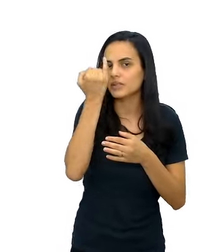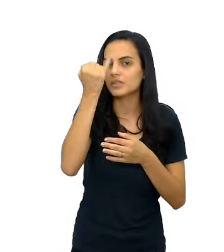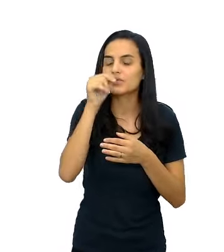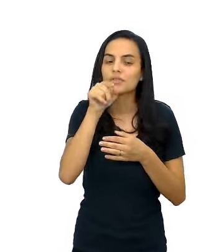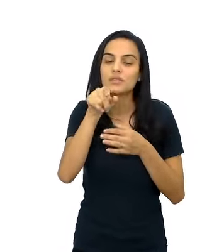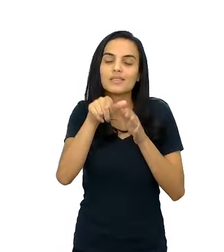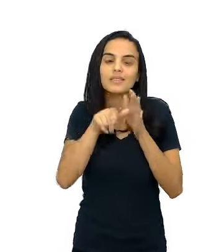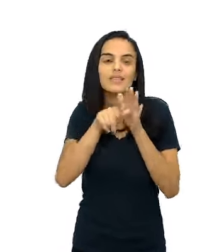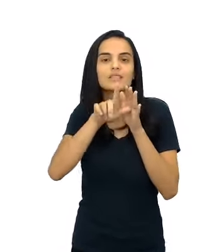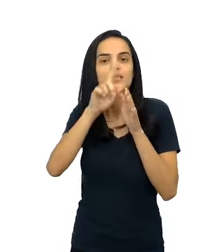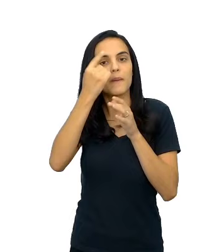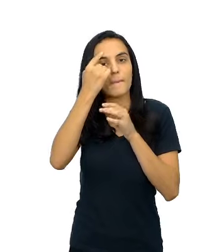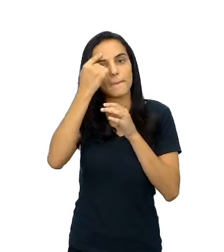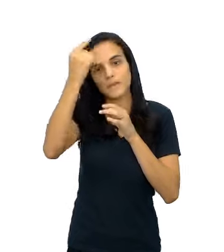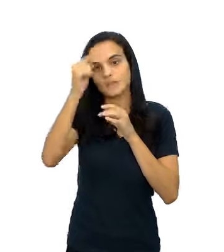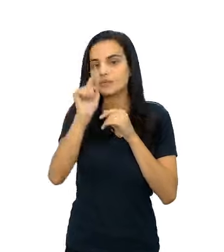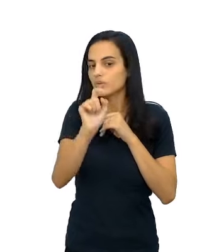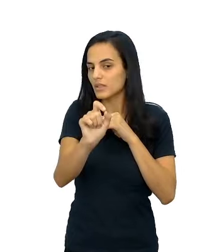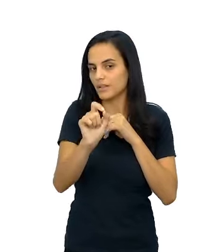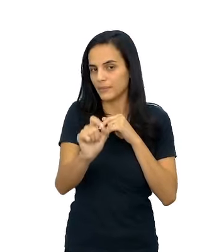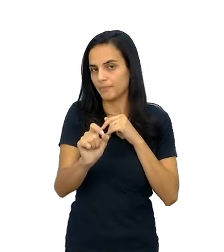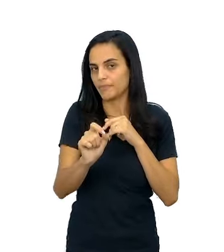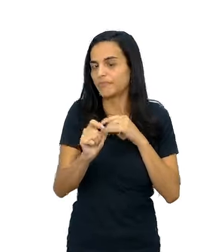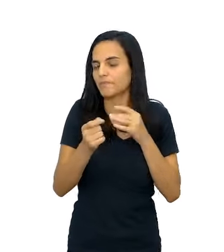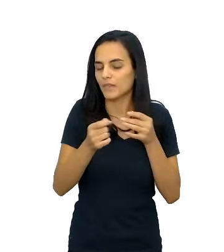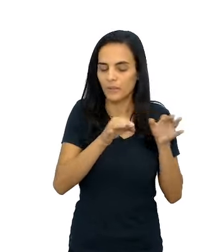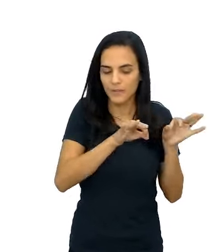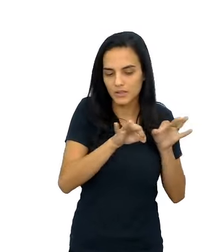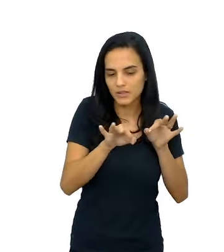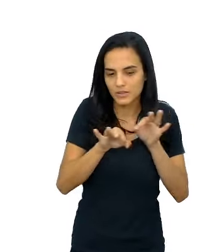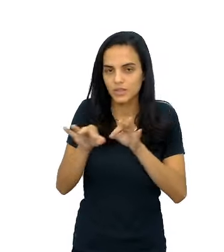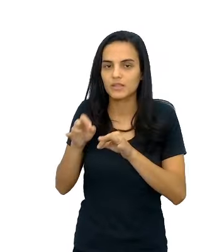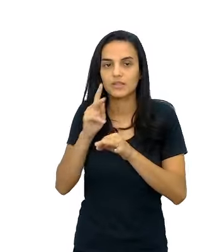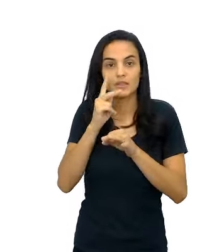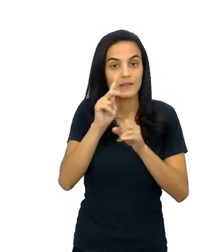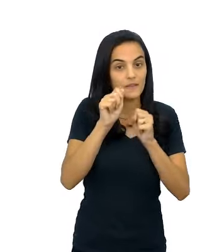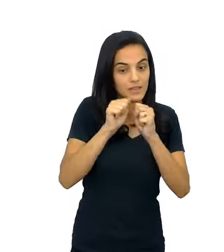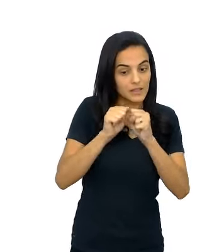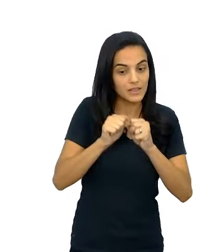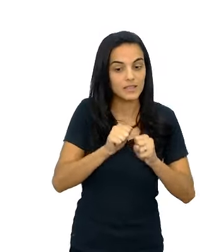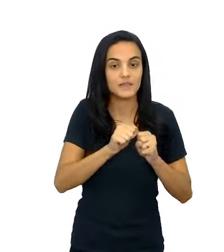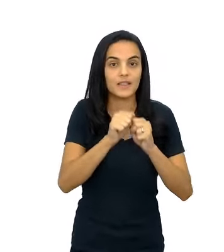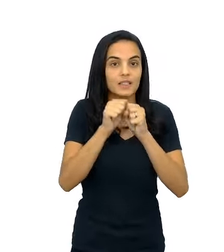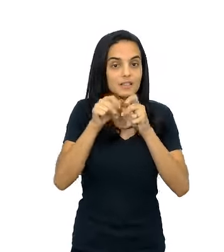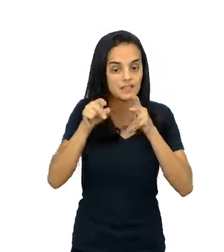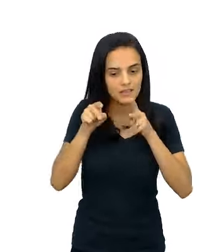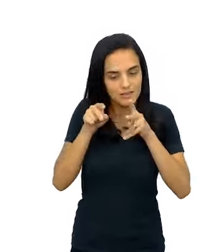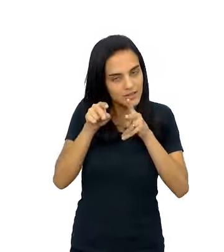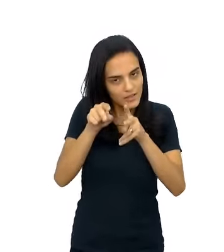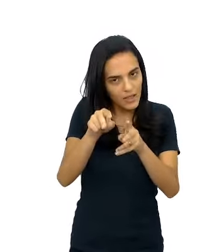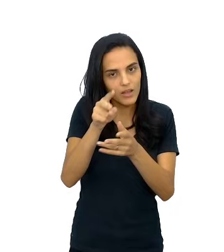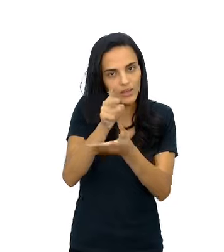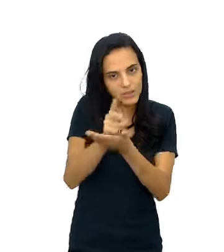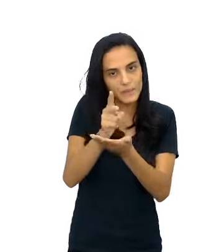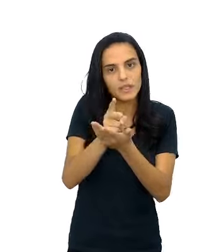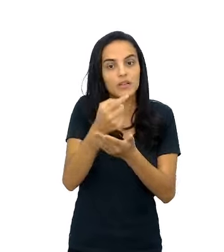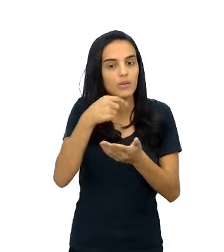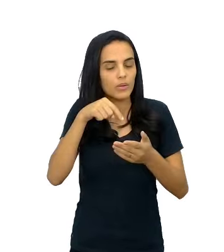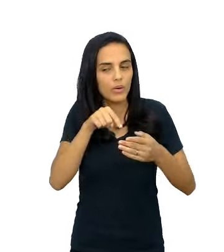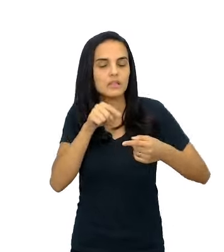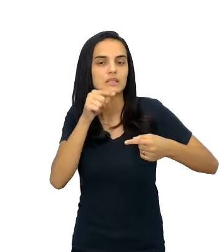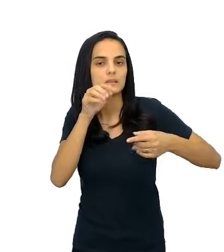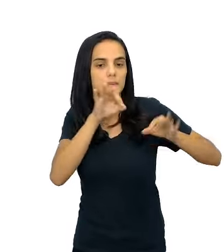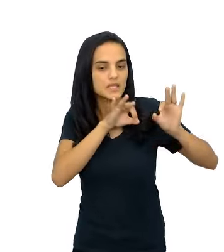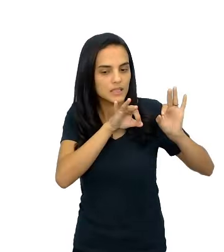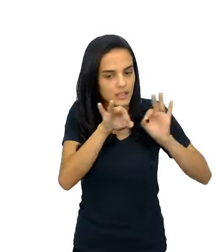já falamos muito, o planejamento, né? Que vocês fazem isso constantemente, né? E a gente planeja,